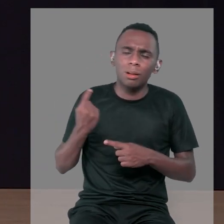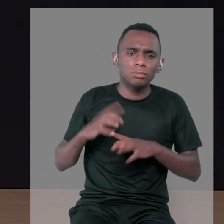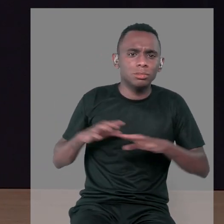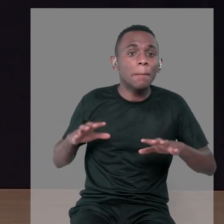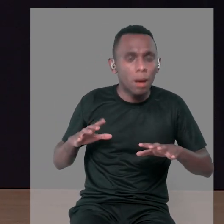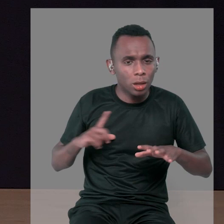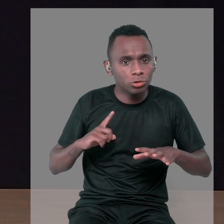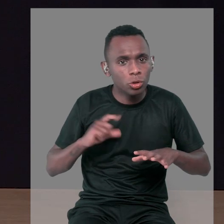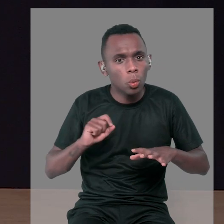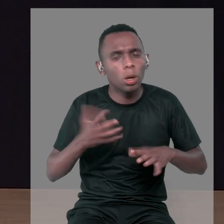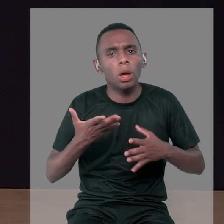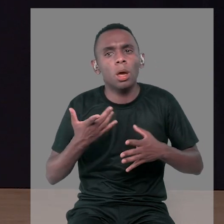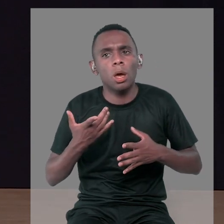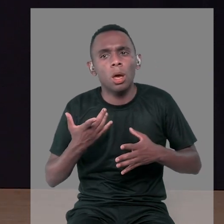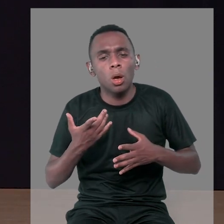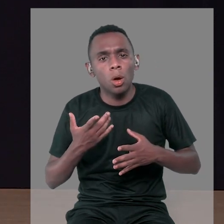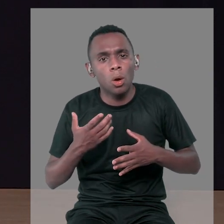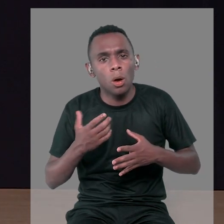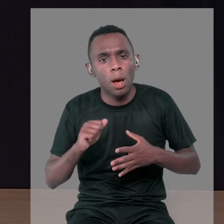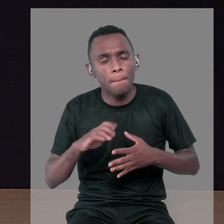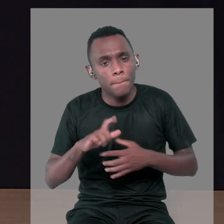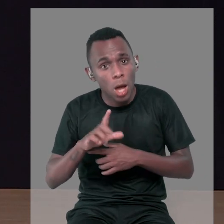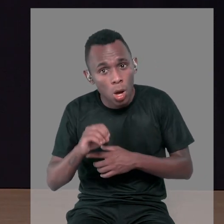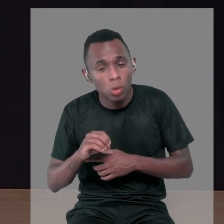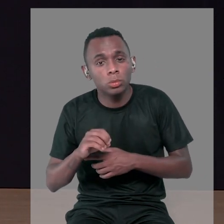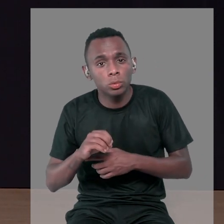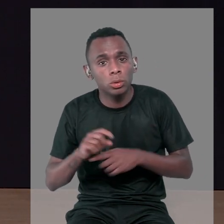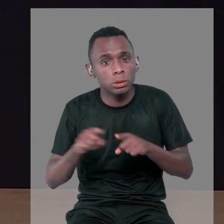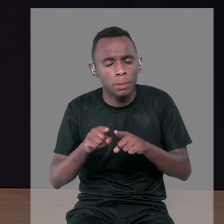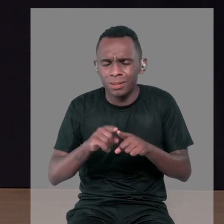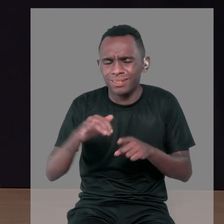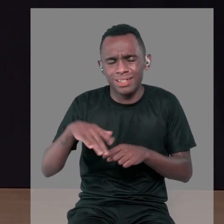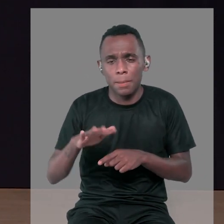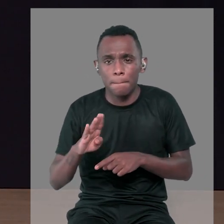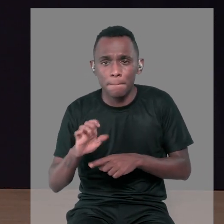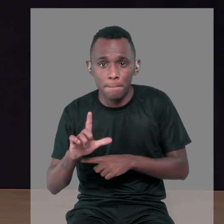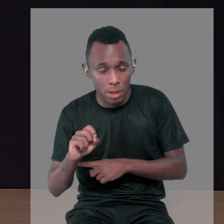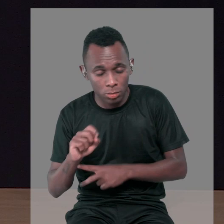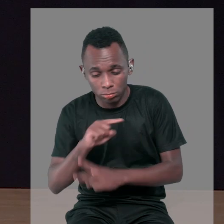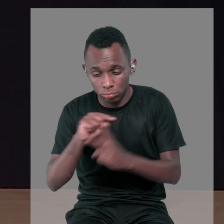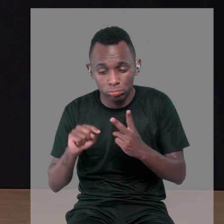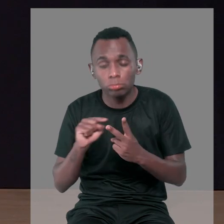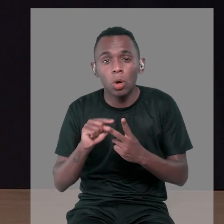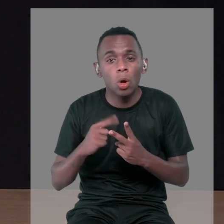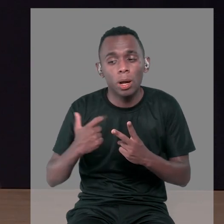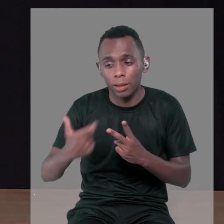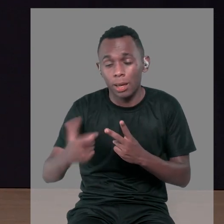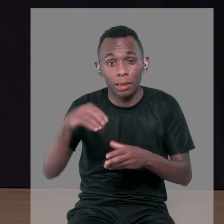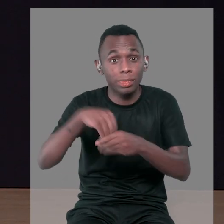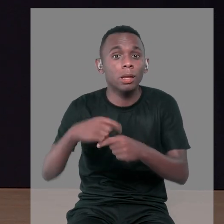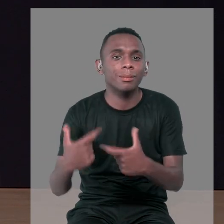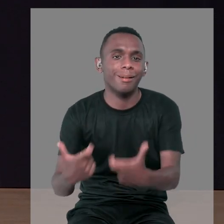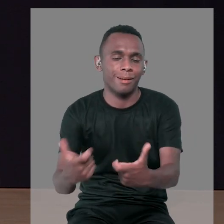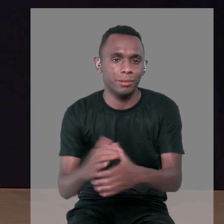bellum e o do jus in bello. Sobre a guerra e na guerra. Uma filosofia da guerra, num